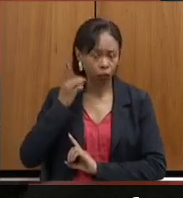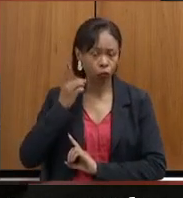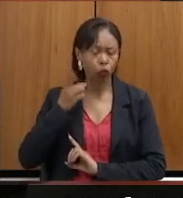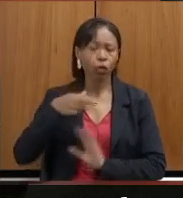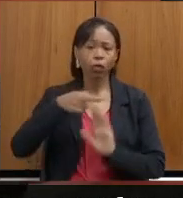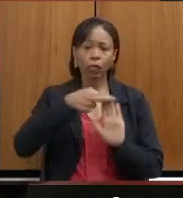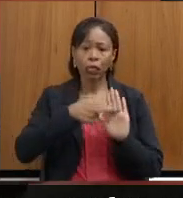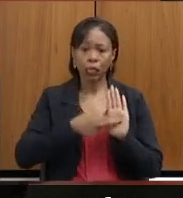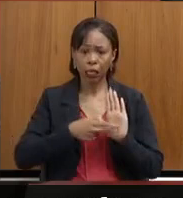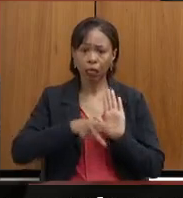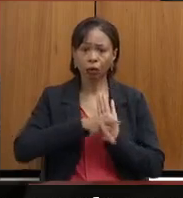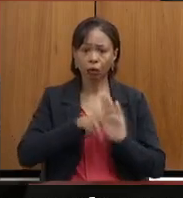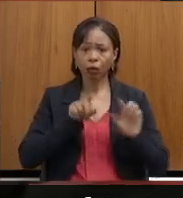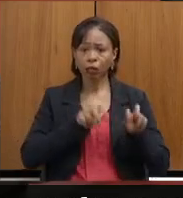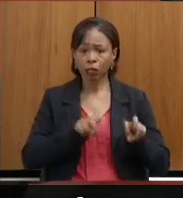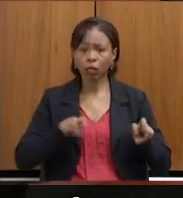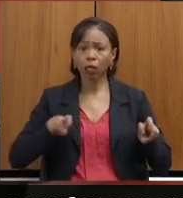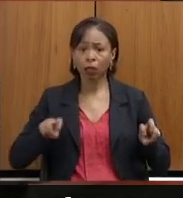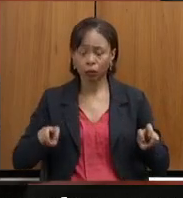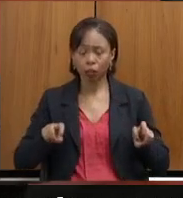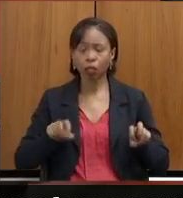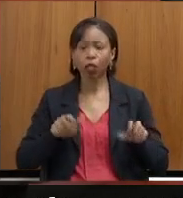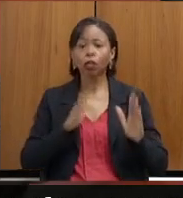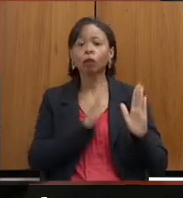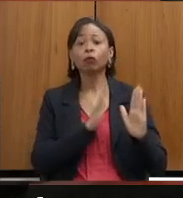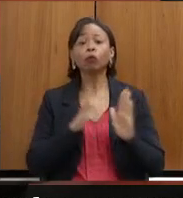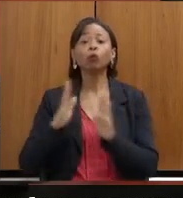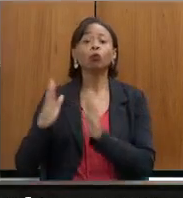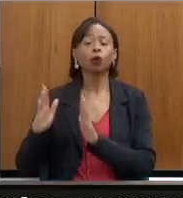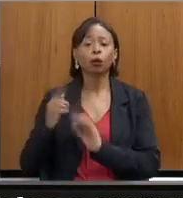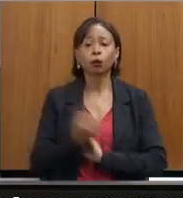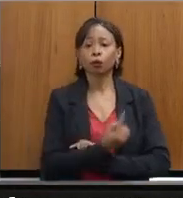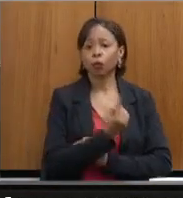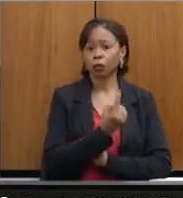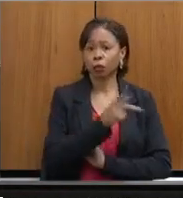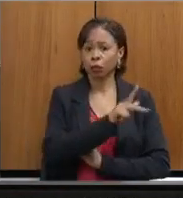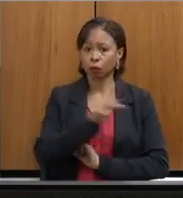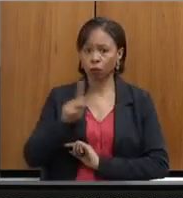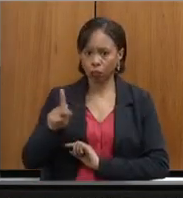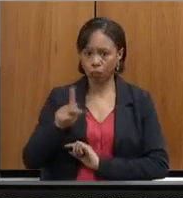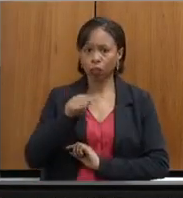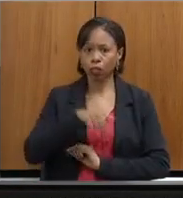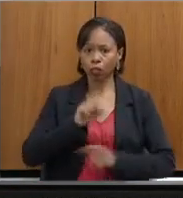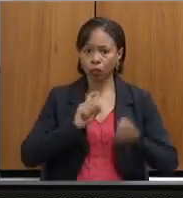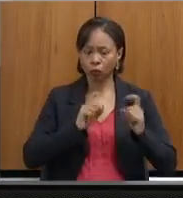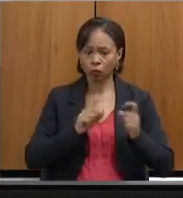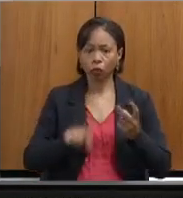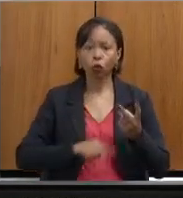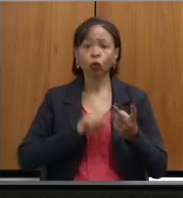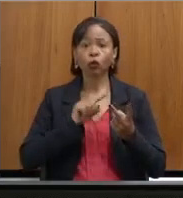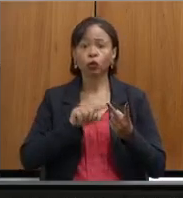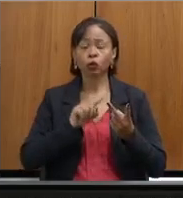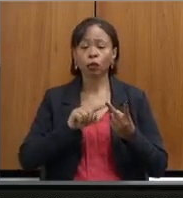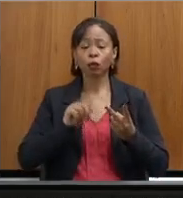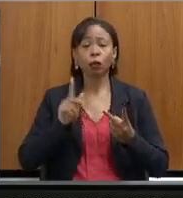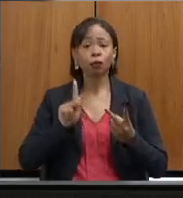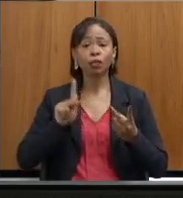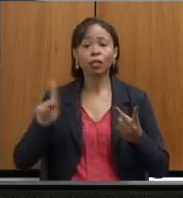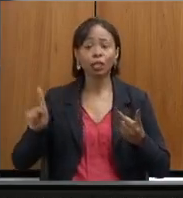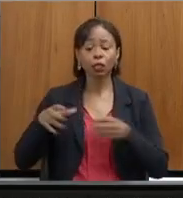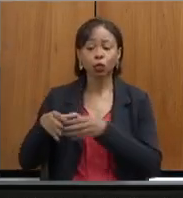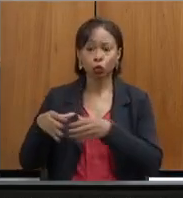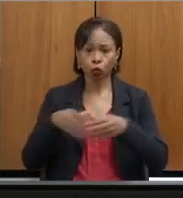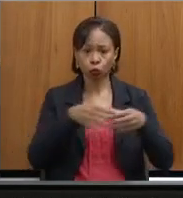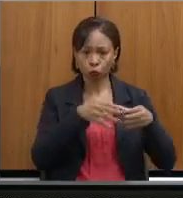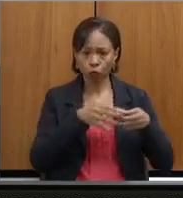da mesa 2701/2019 na seguinte ordem 1 presidente da reunião dos presidentes das comissões participantes